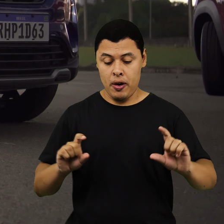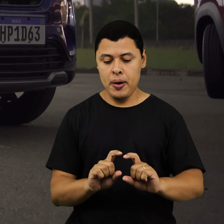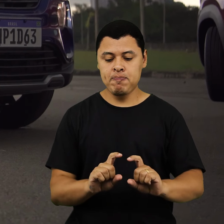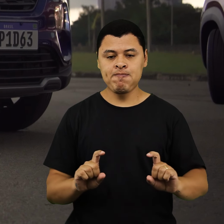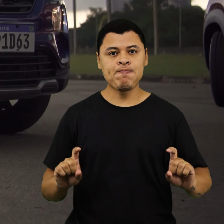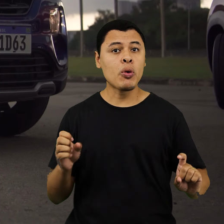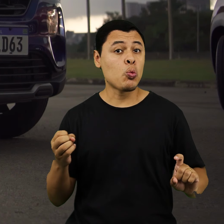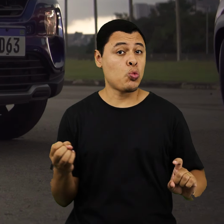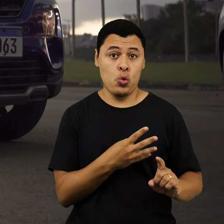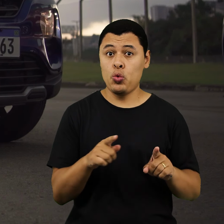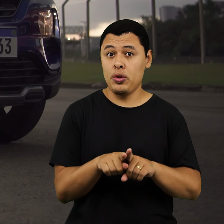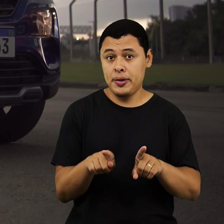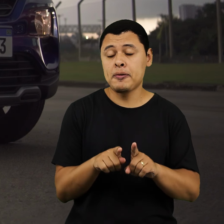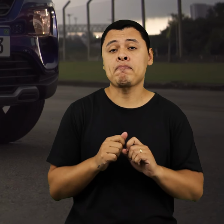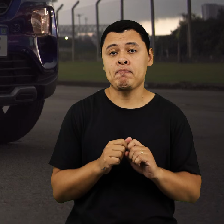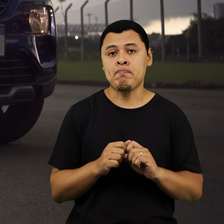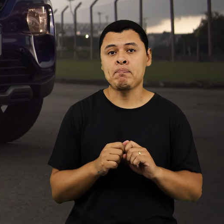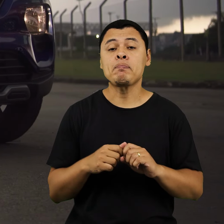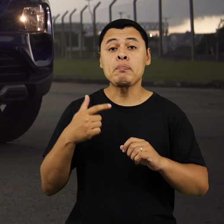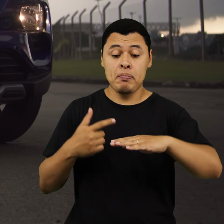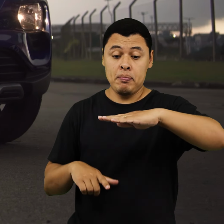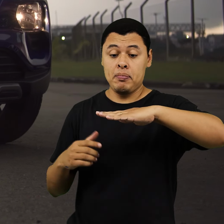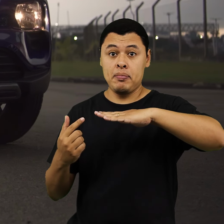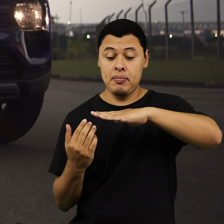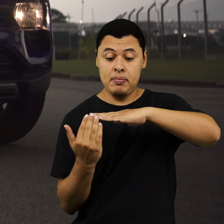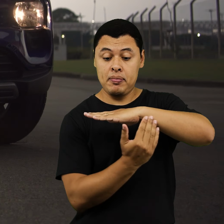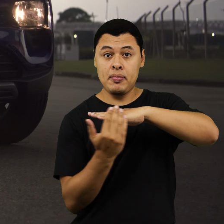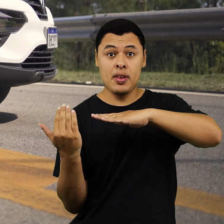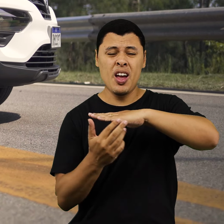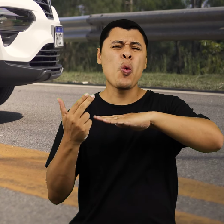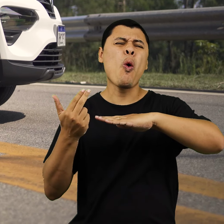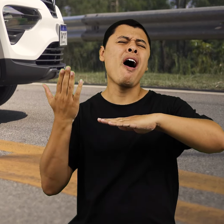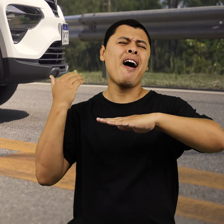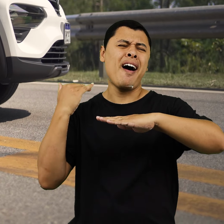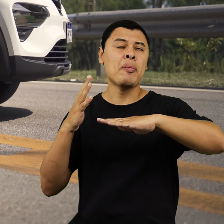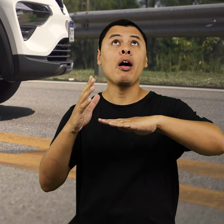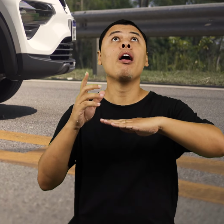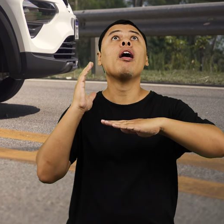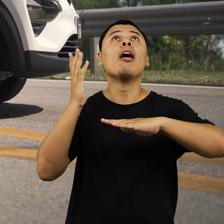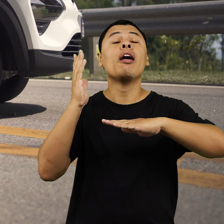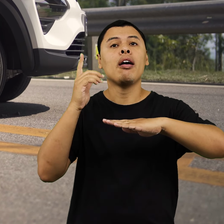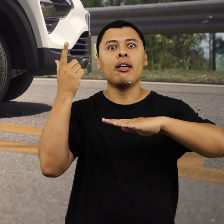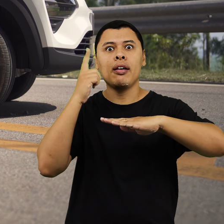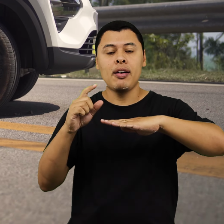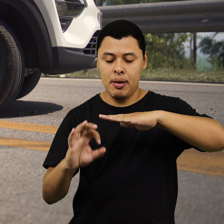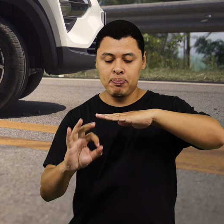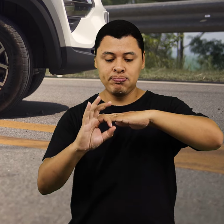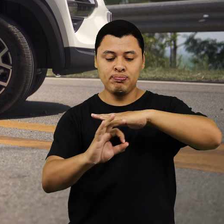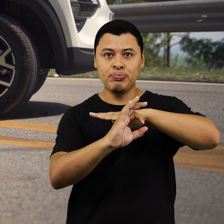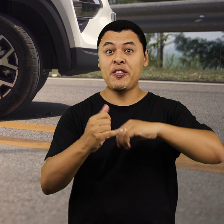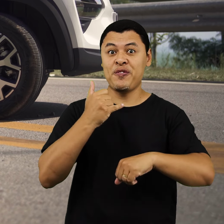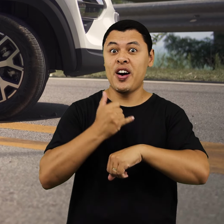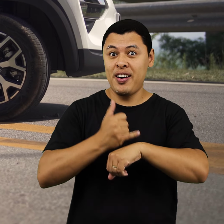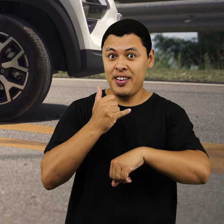para-choque também mudou. Quando a gente vai para a lateral, a gente está falando do mesmo carro, mas tem uma novidade interessante, finalmente a presença de rodas de liga